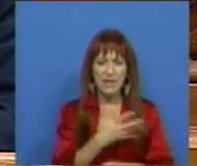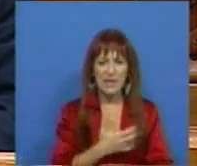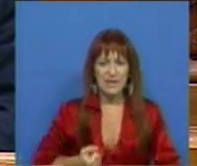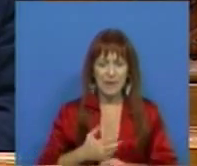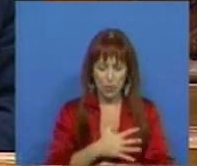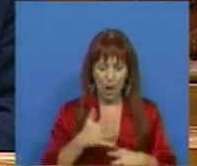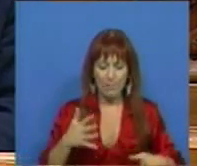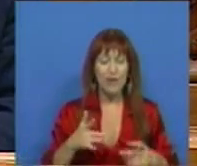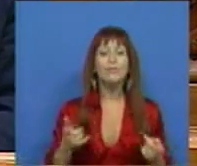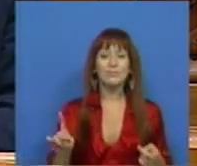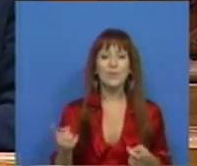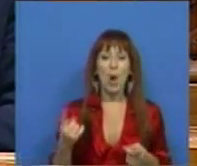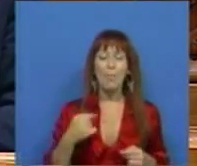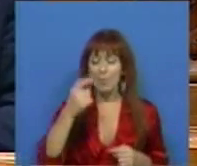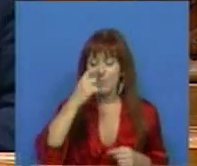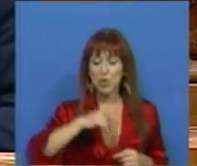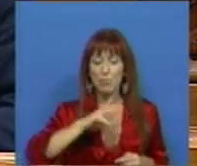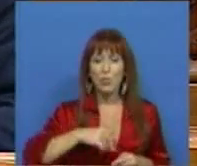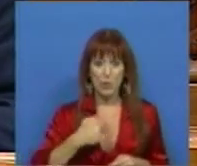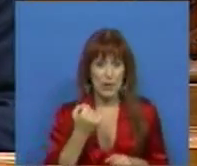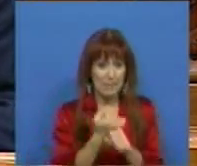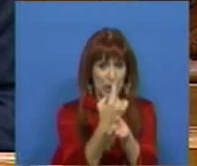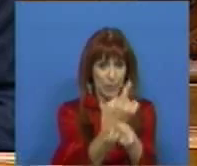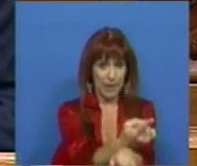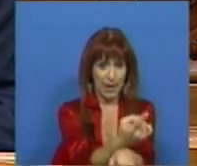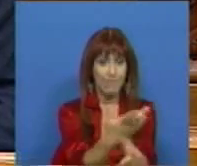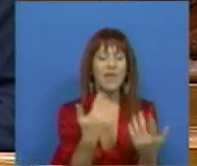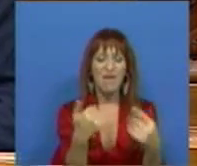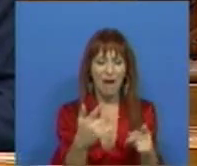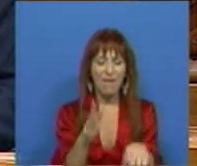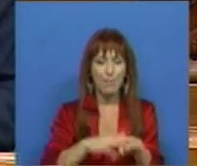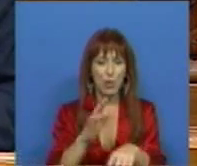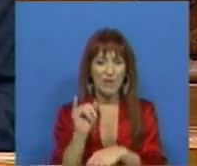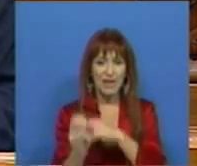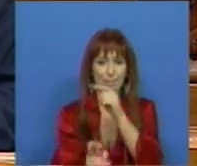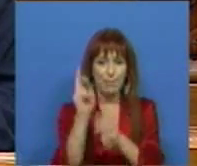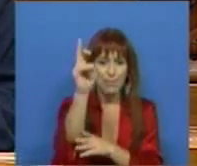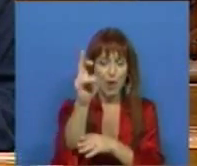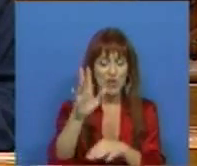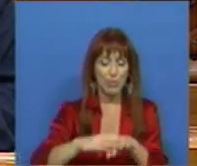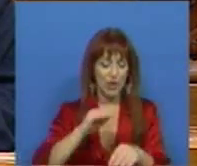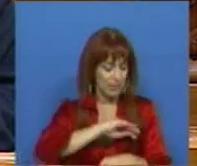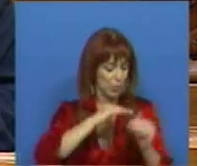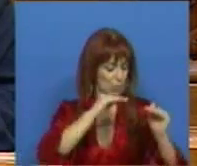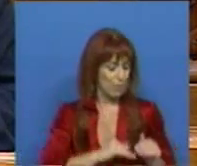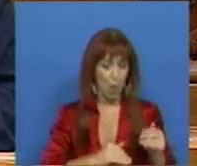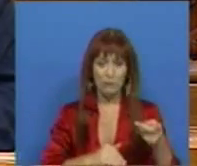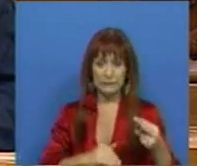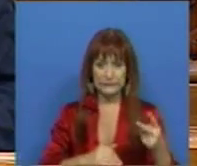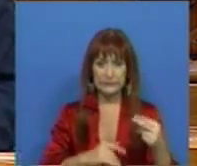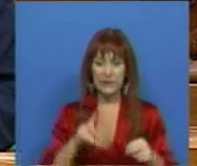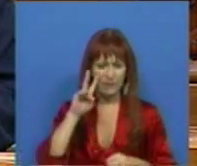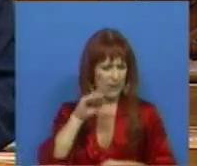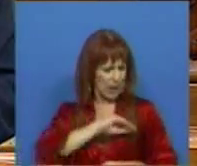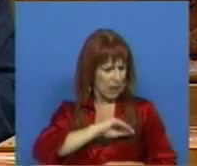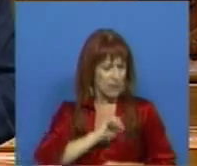desemprego. Mesmo os portugueses com emprego vão, com a subida de impostos e com a diminuição salarial, ver os